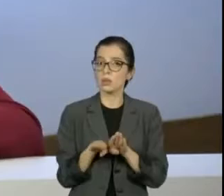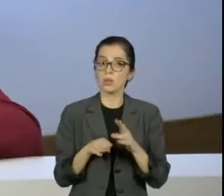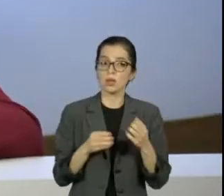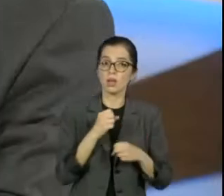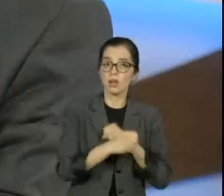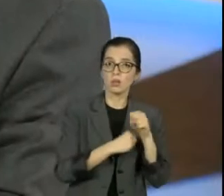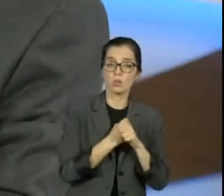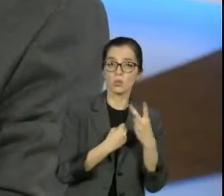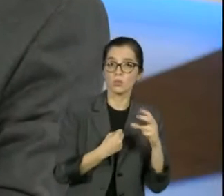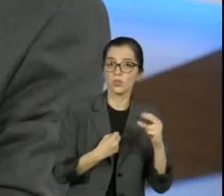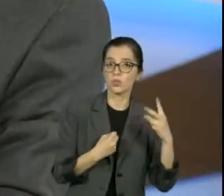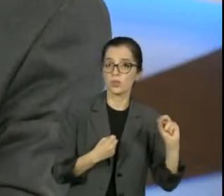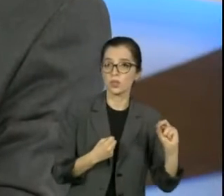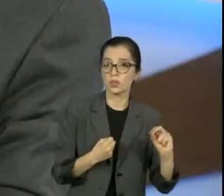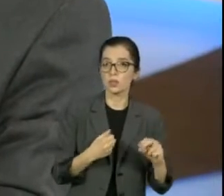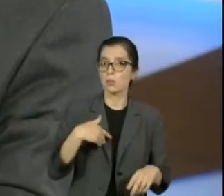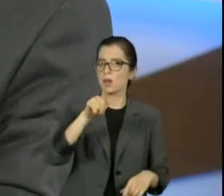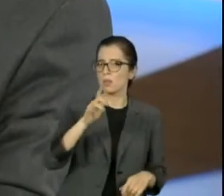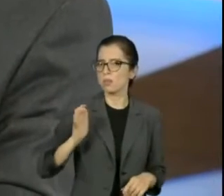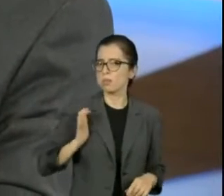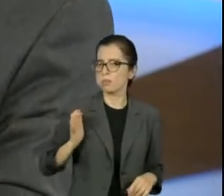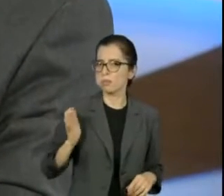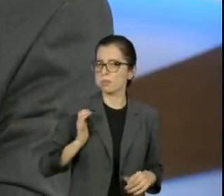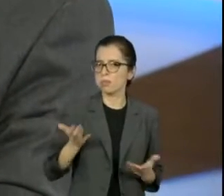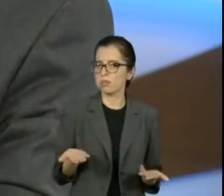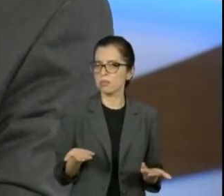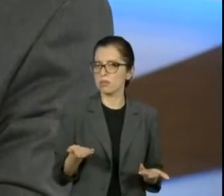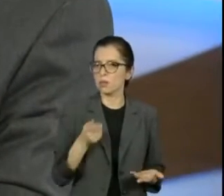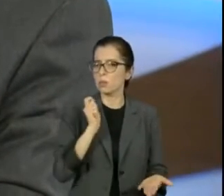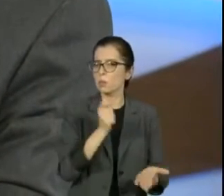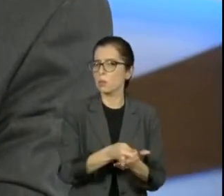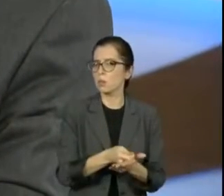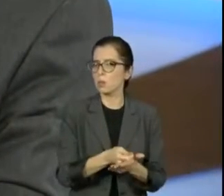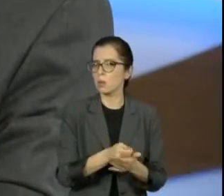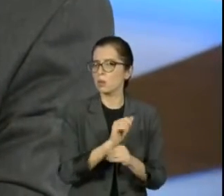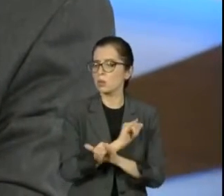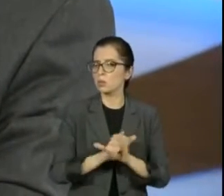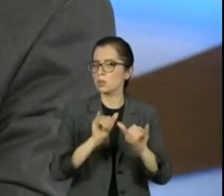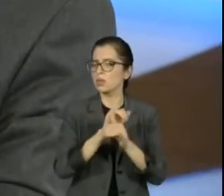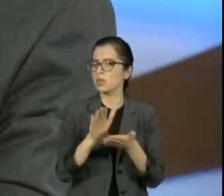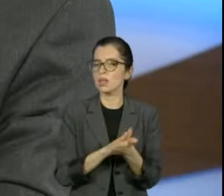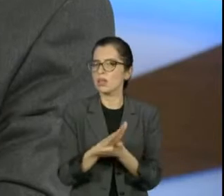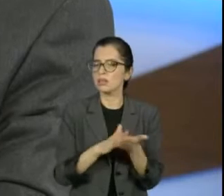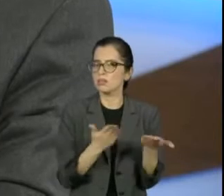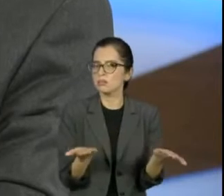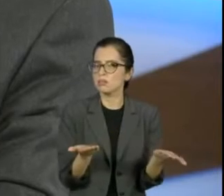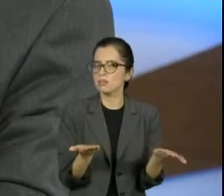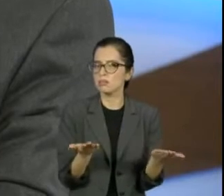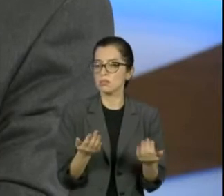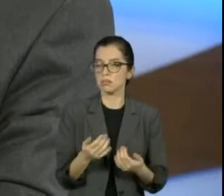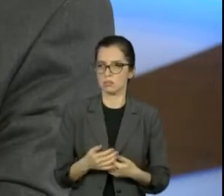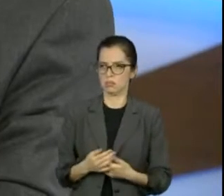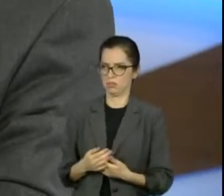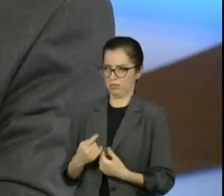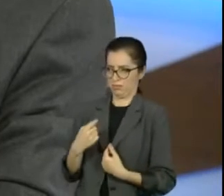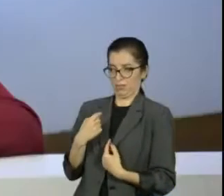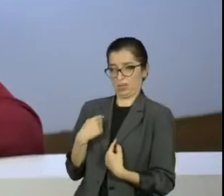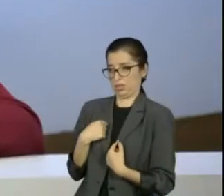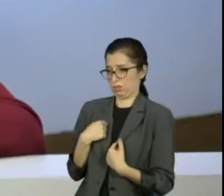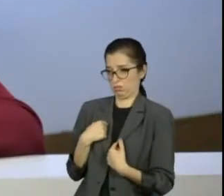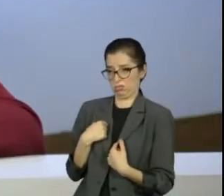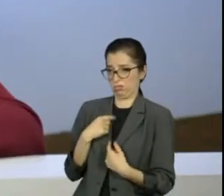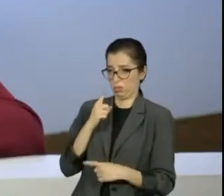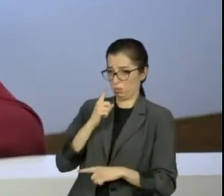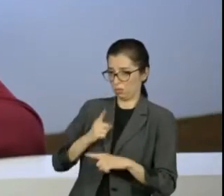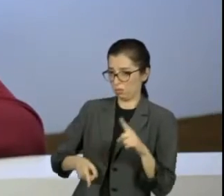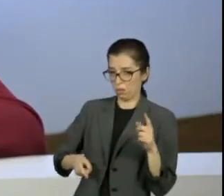campanha? Porque é público. Primeiro que não pode. É só mudar a lei. Não, uma parte